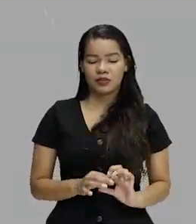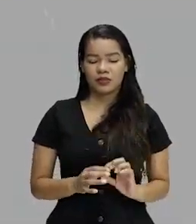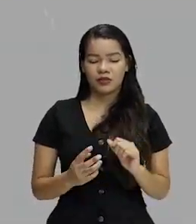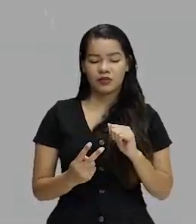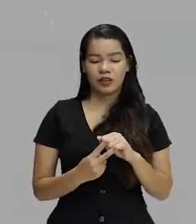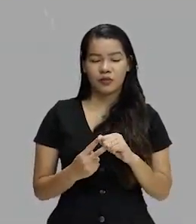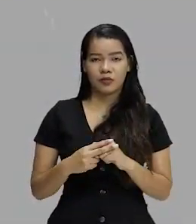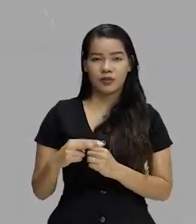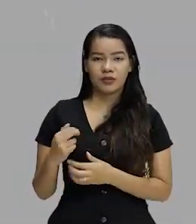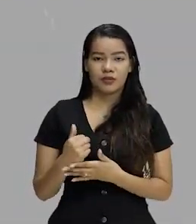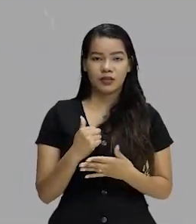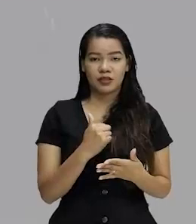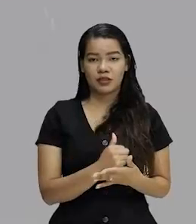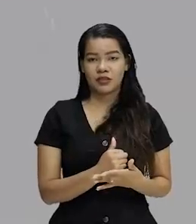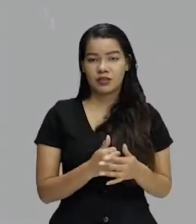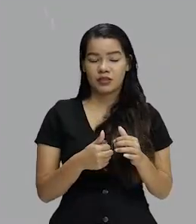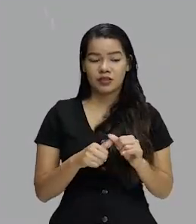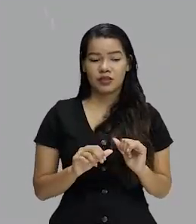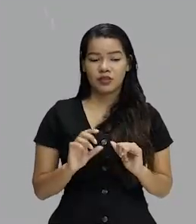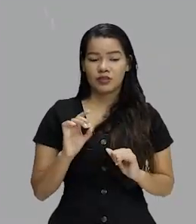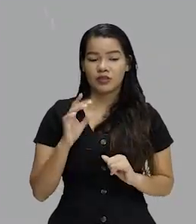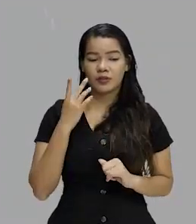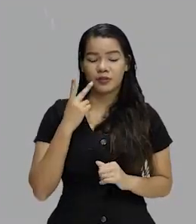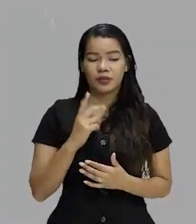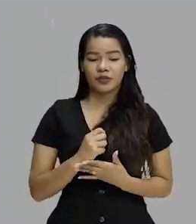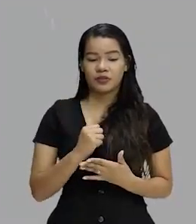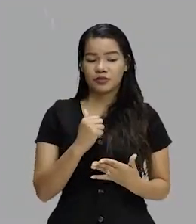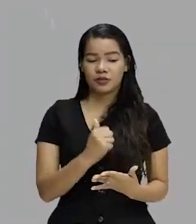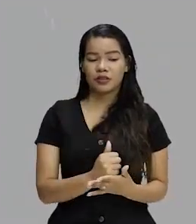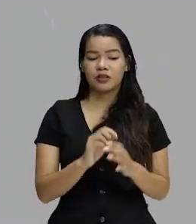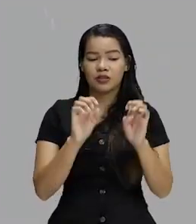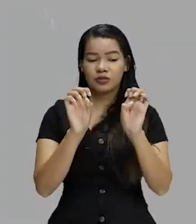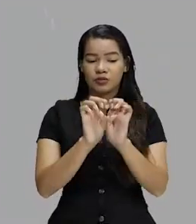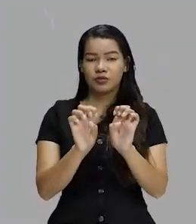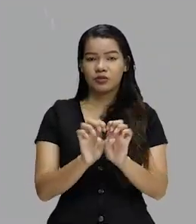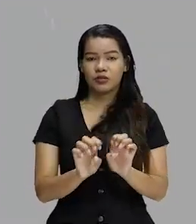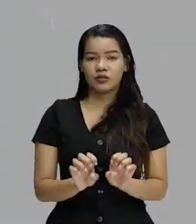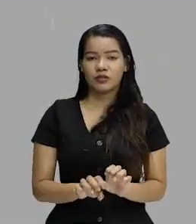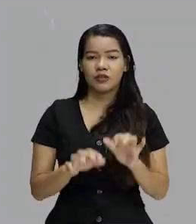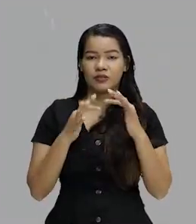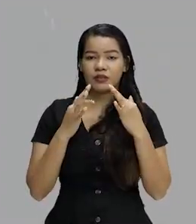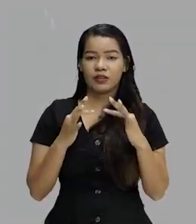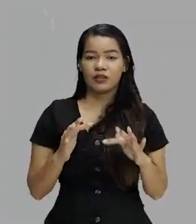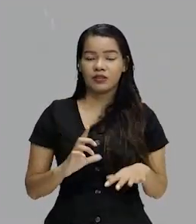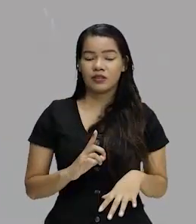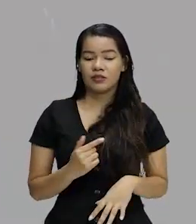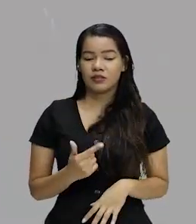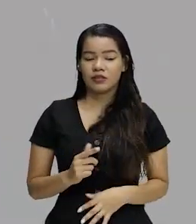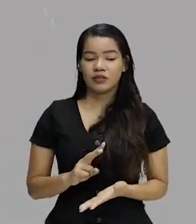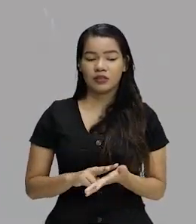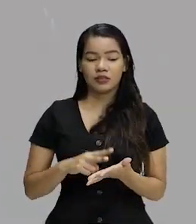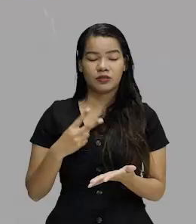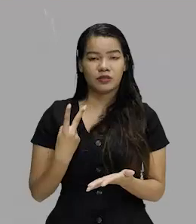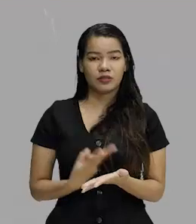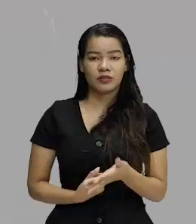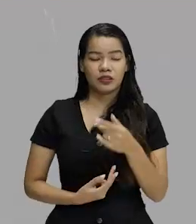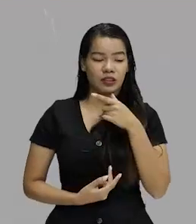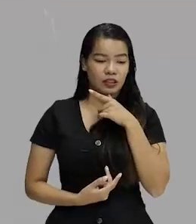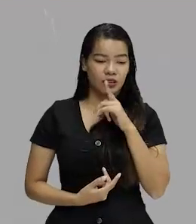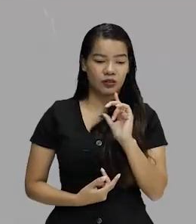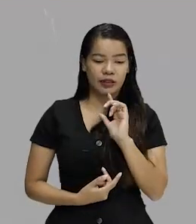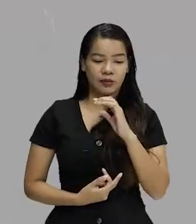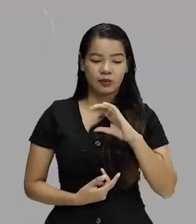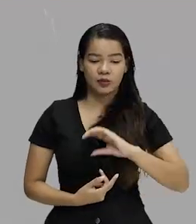Ele está ali só para ajudar na estruturação da frase. Ele não tem tradução em português. A tradução dele é no